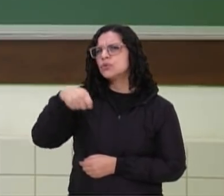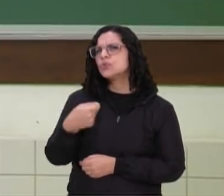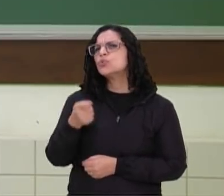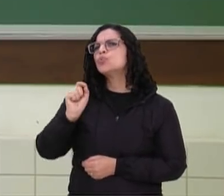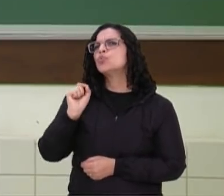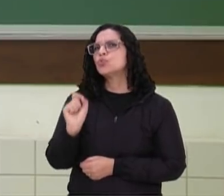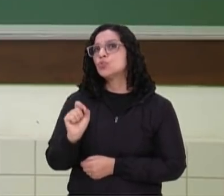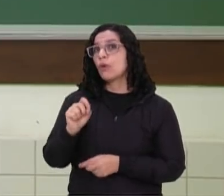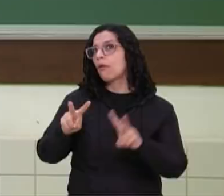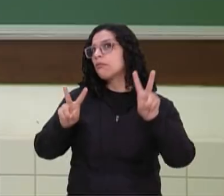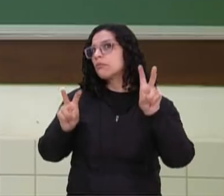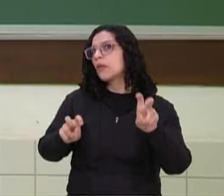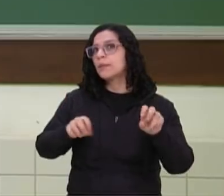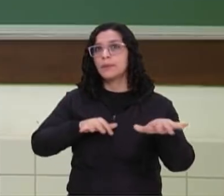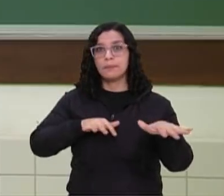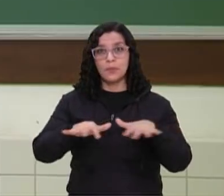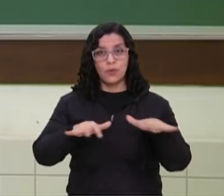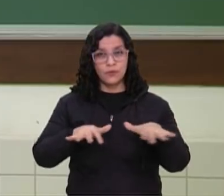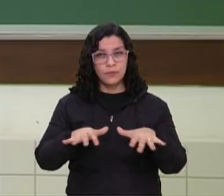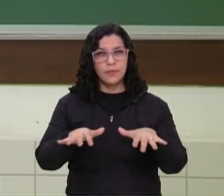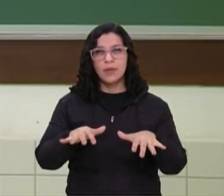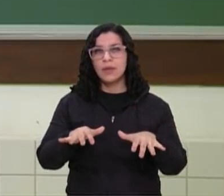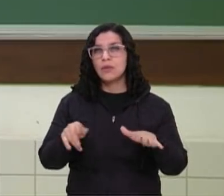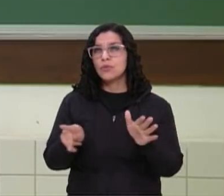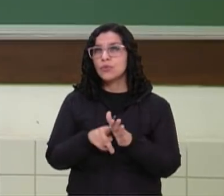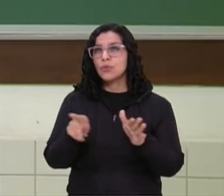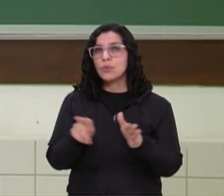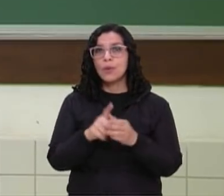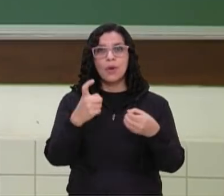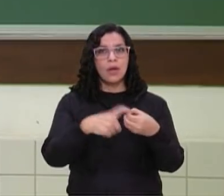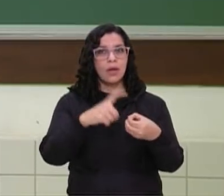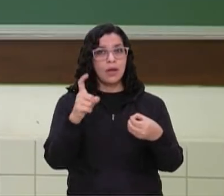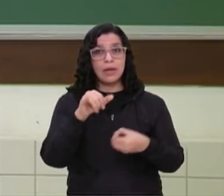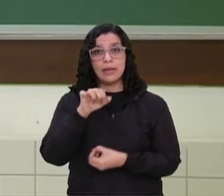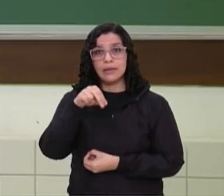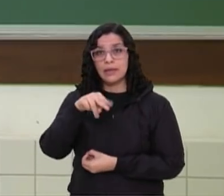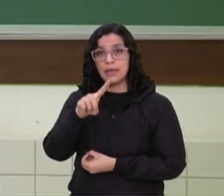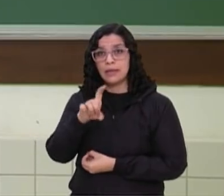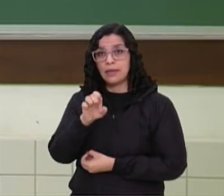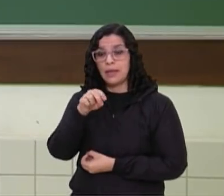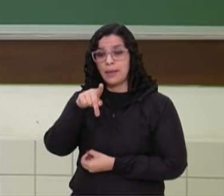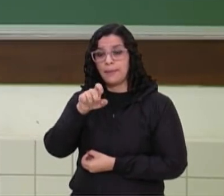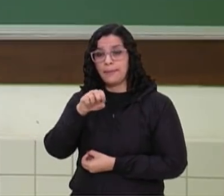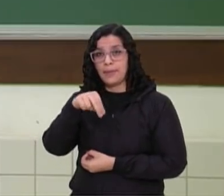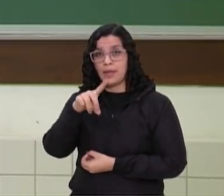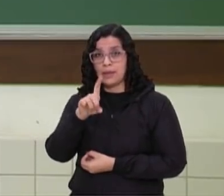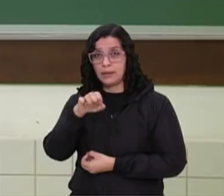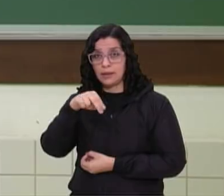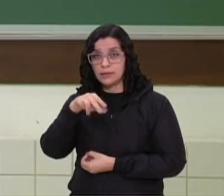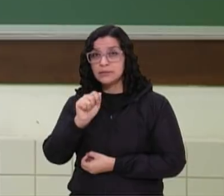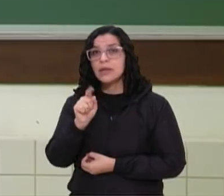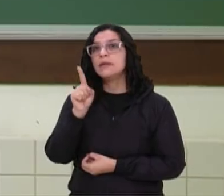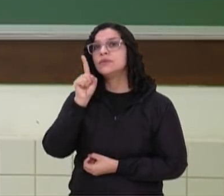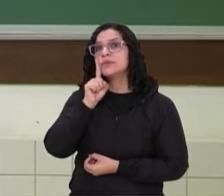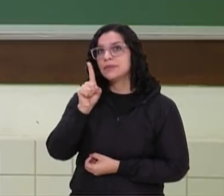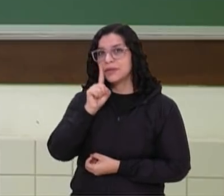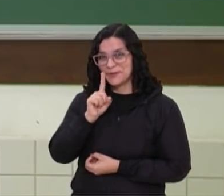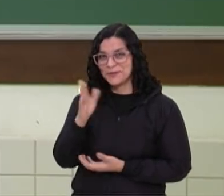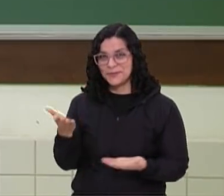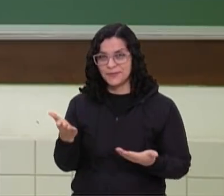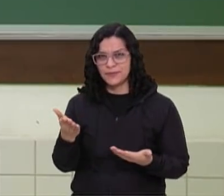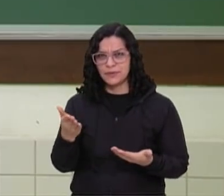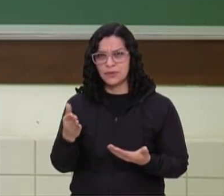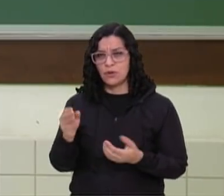gente começa com um movimento, a entender o movimento que foi a independência dos Estados Unidos da América. A gente sai agora da